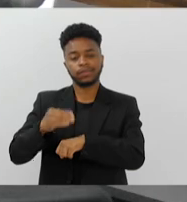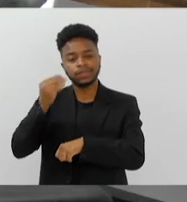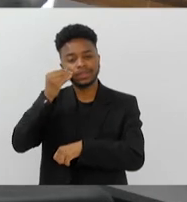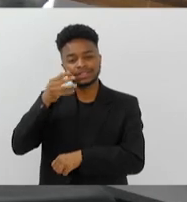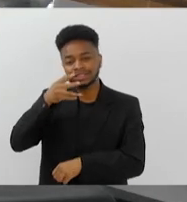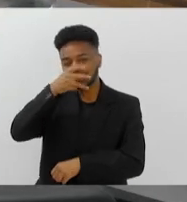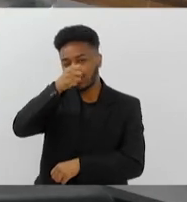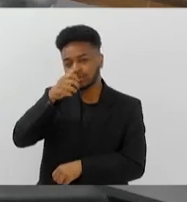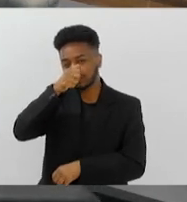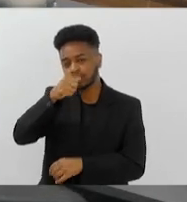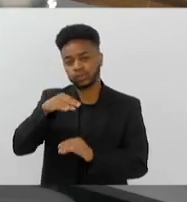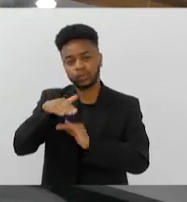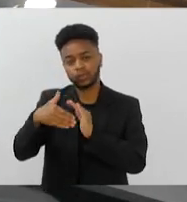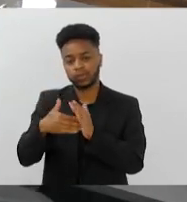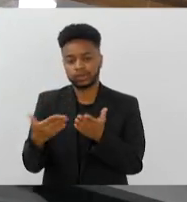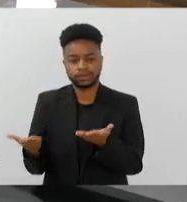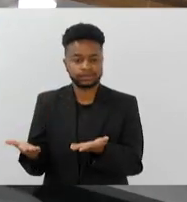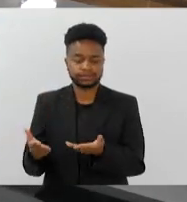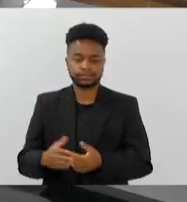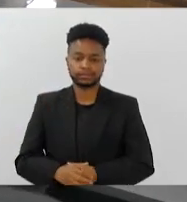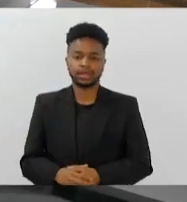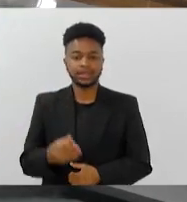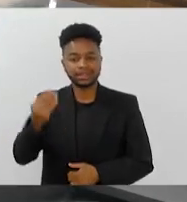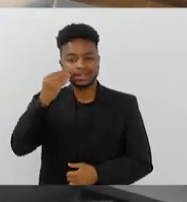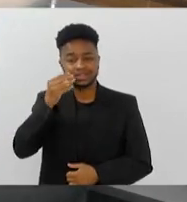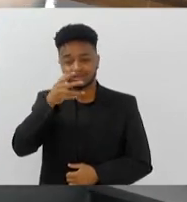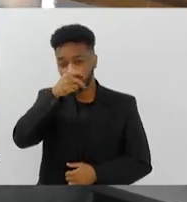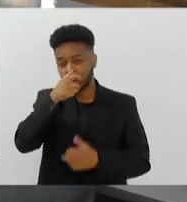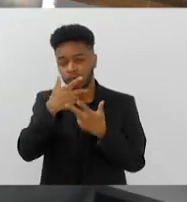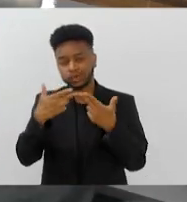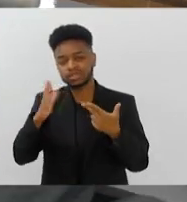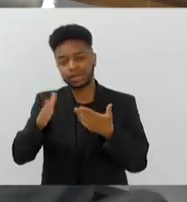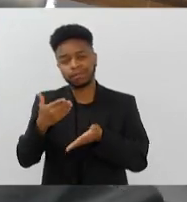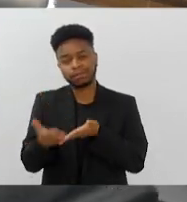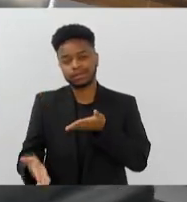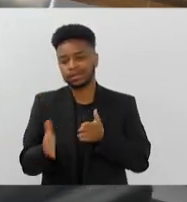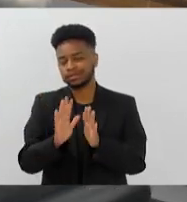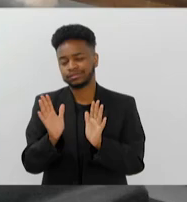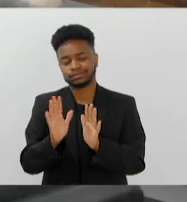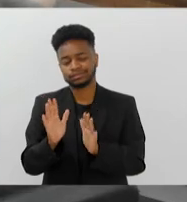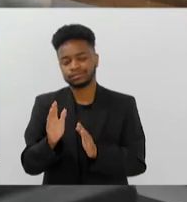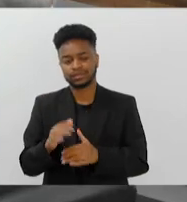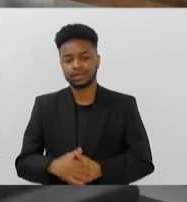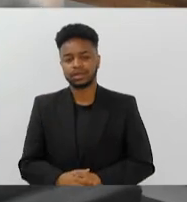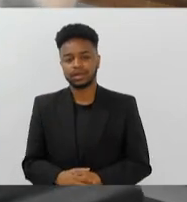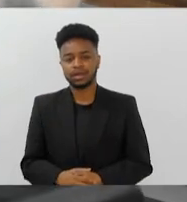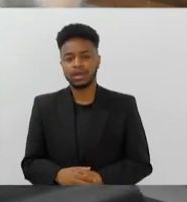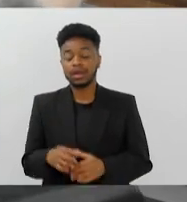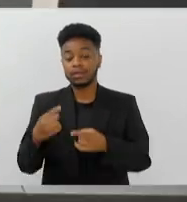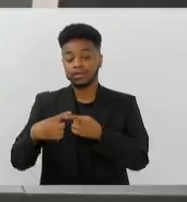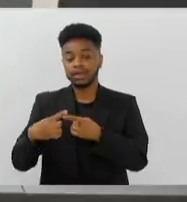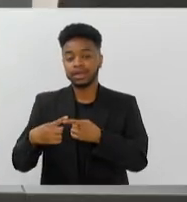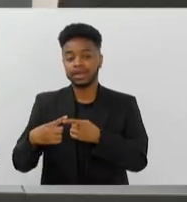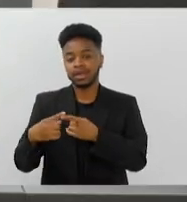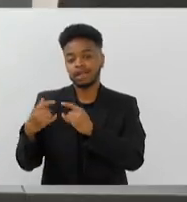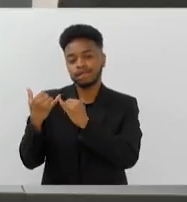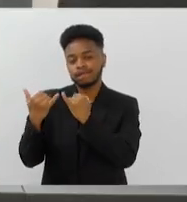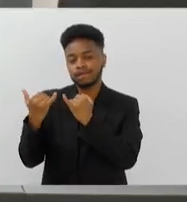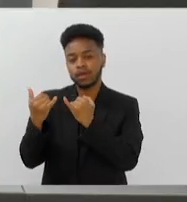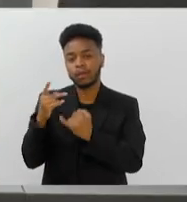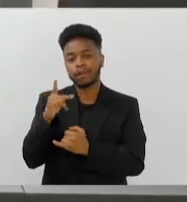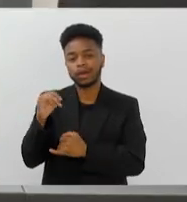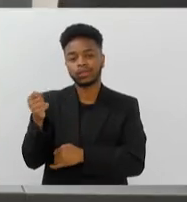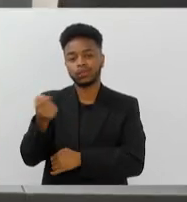Sou temente, né? Eu sou tentando ressuscitar algo que já morreu. Ele é mais próximo, ele é mais próximo do pai do que o próprio deputado Fred,